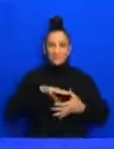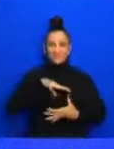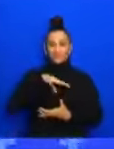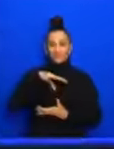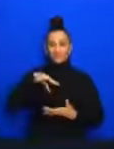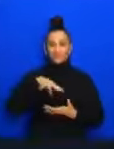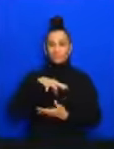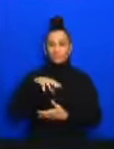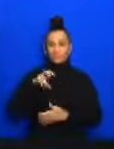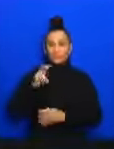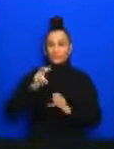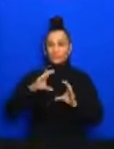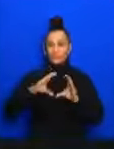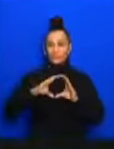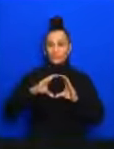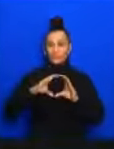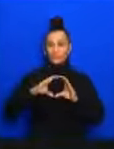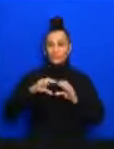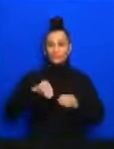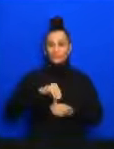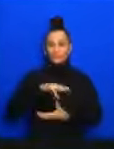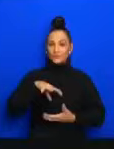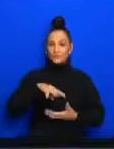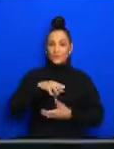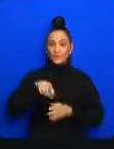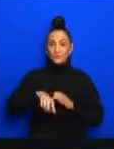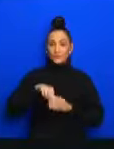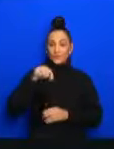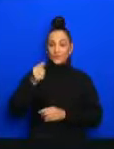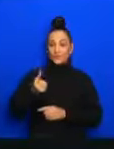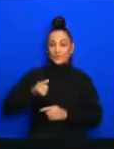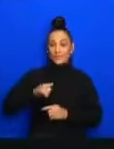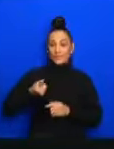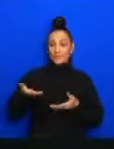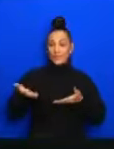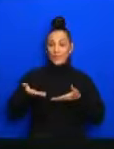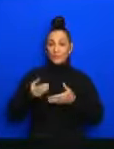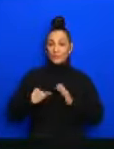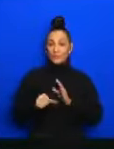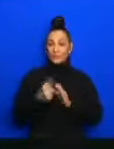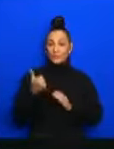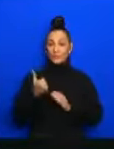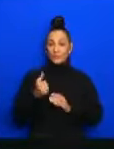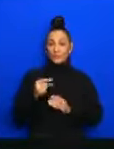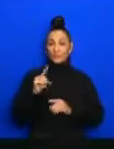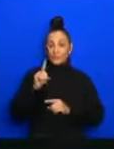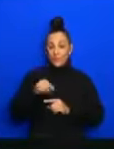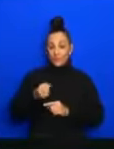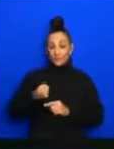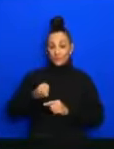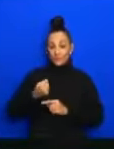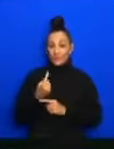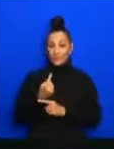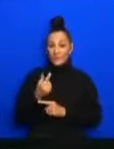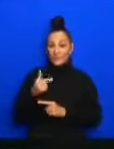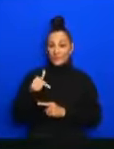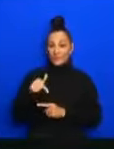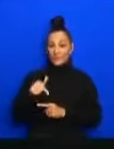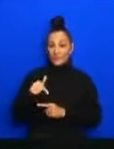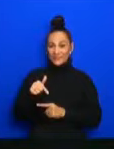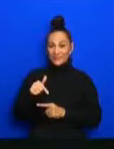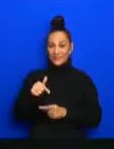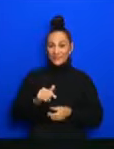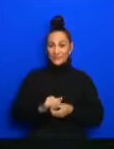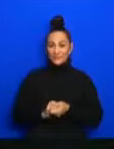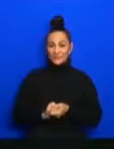Globo girando com 50 bolas. Vamos sortear 6 números agora. Já temos o primeiro, que é o número